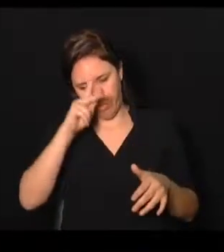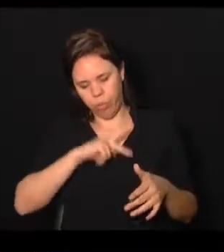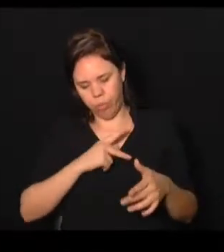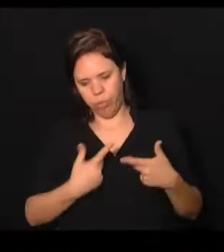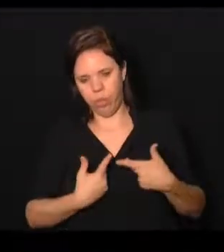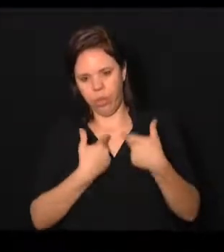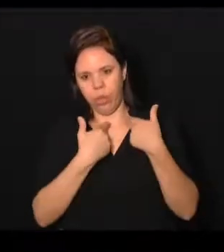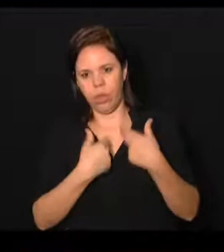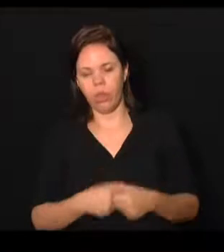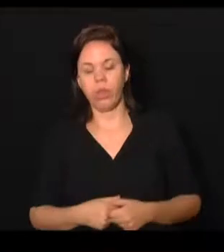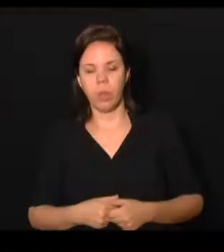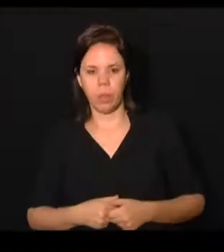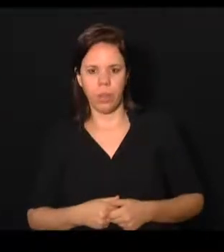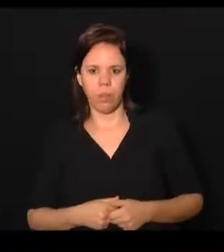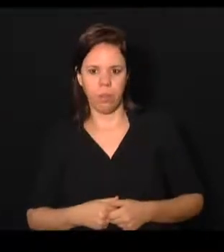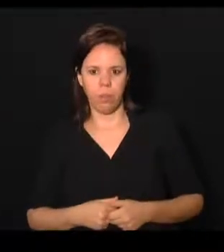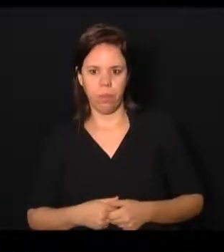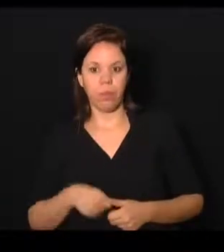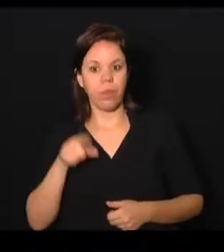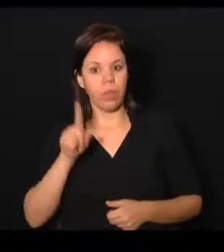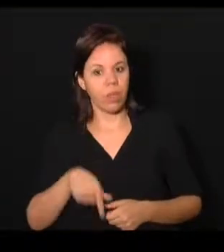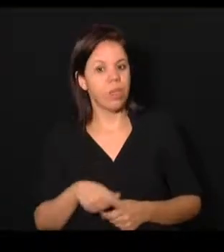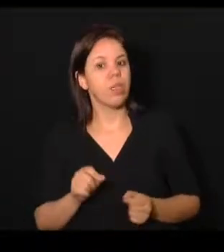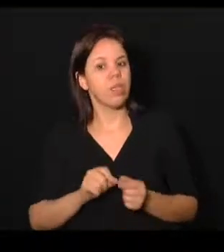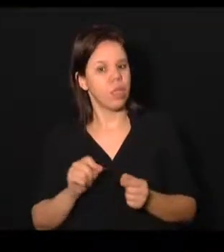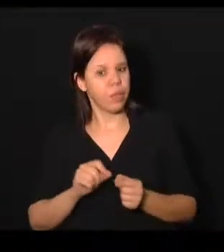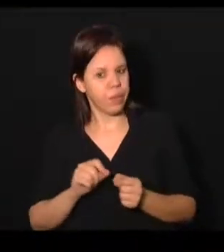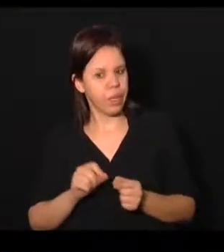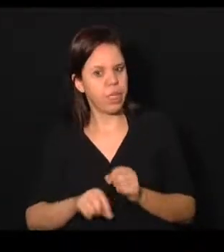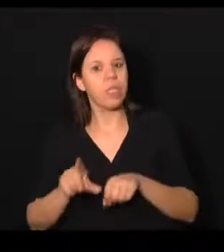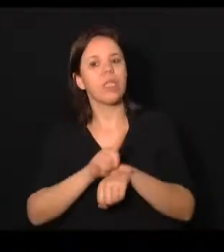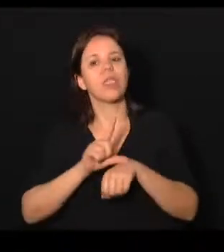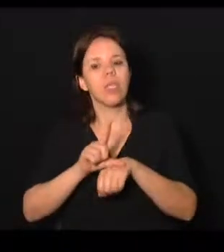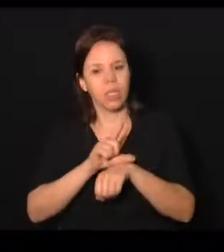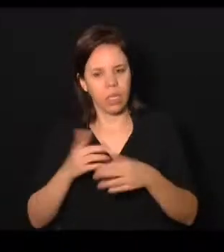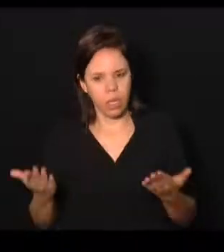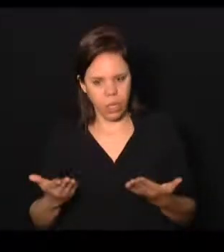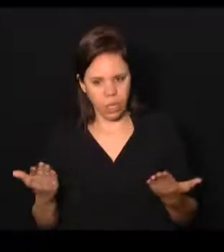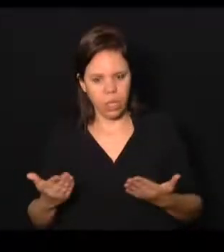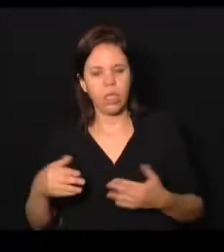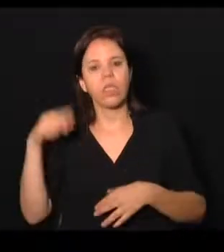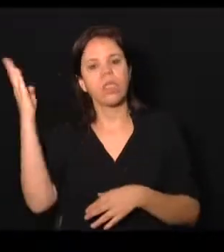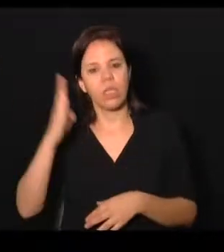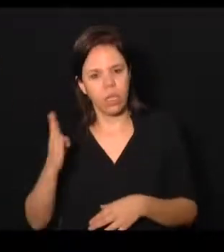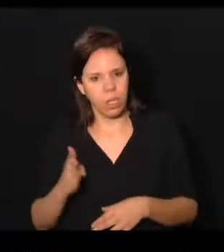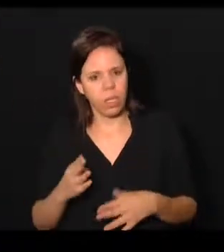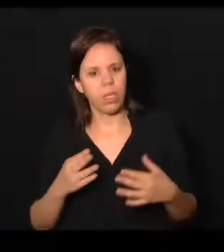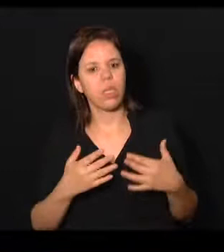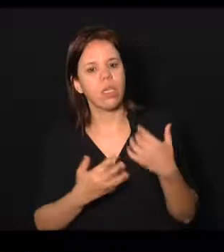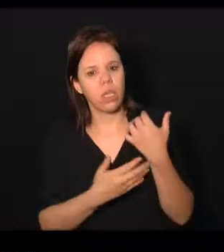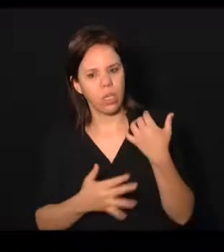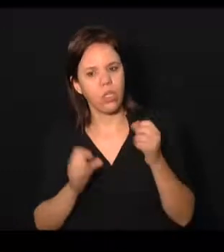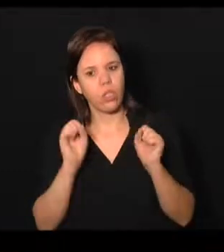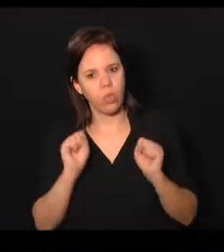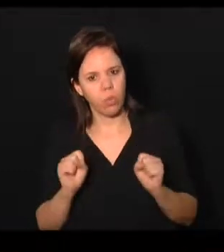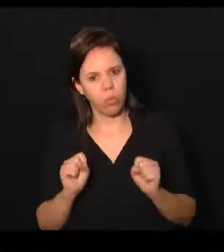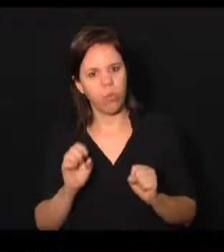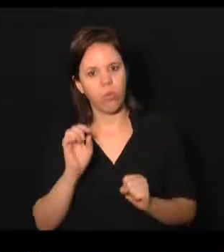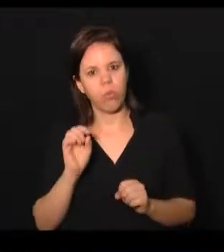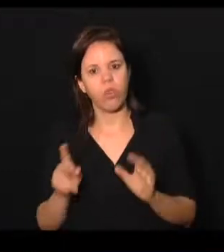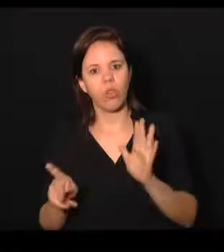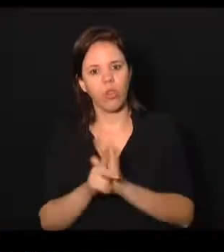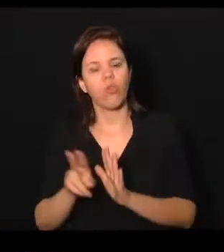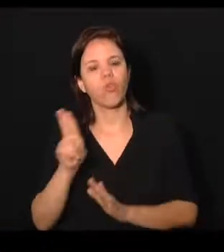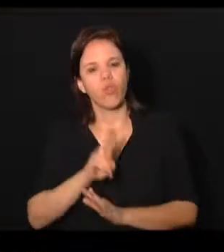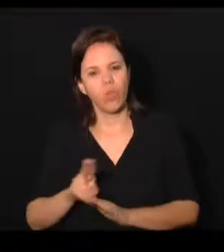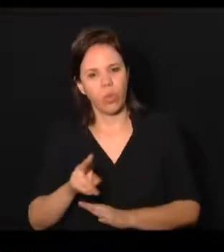cirurgia. Esse procedimento, pela legislação atual brasileira, esse sangue só pode ser utilizado pelo próprio